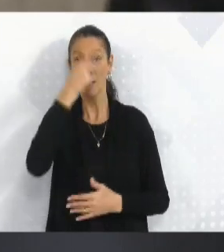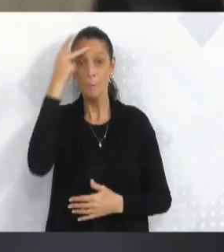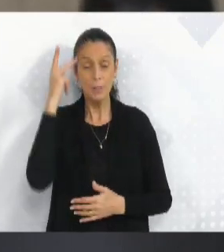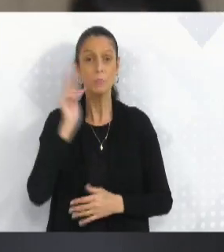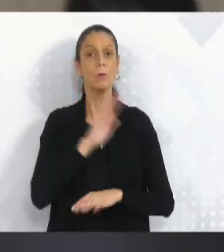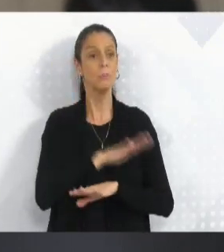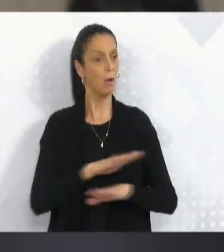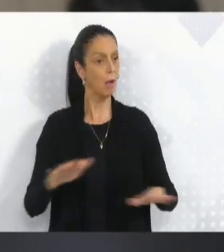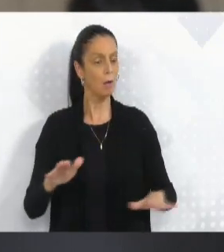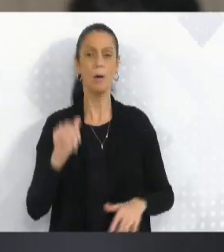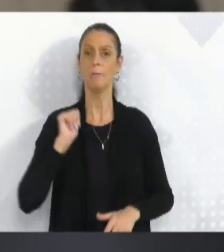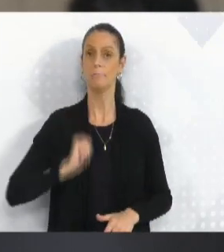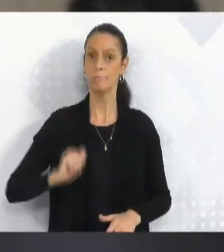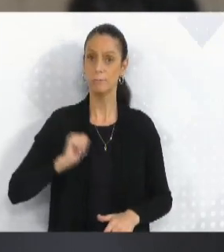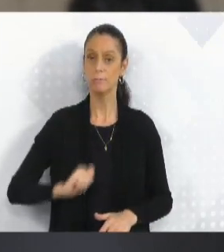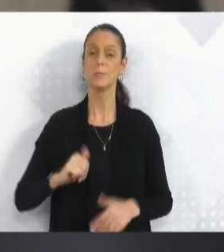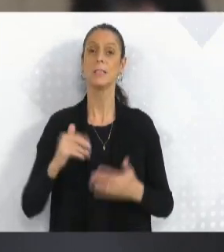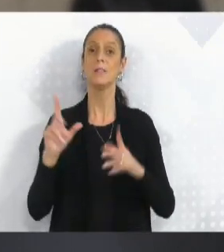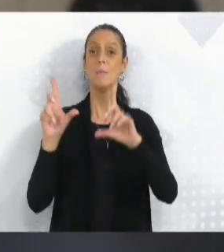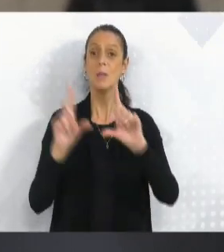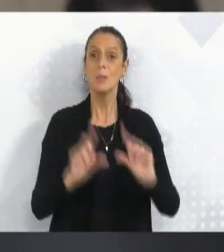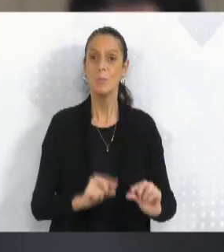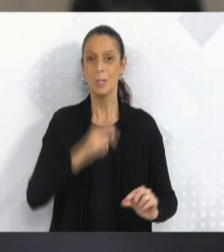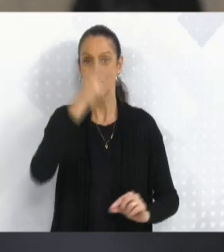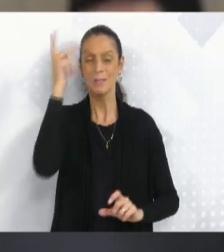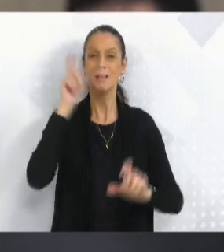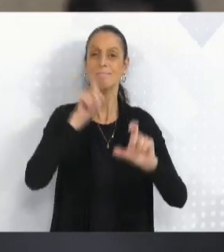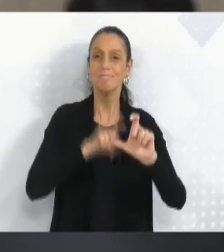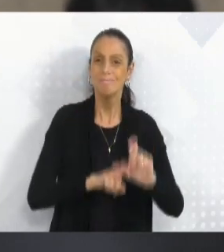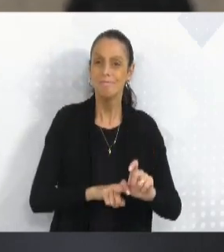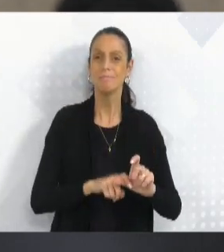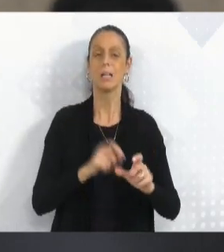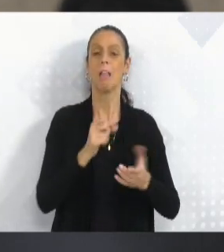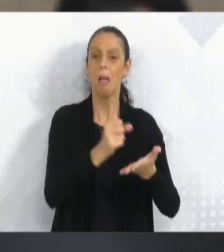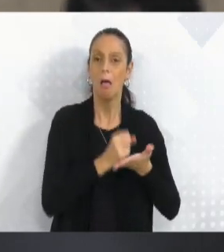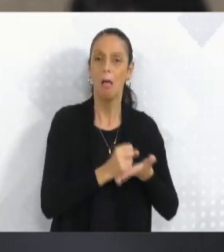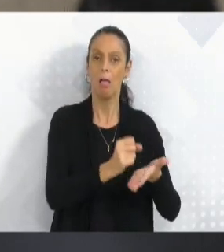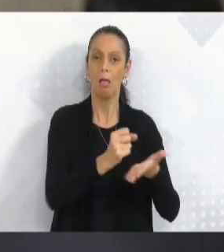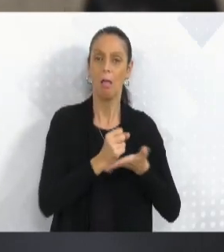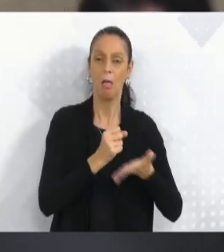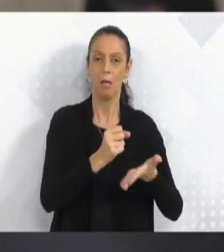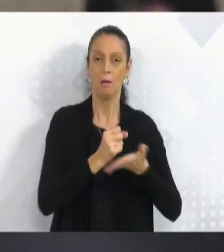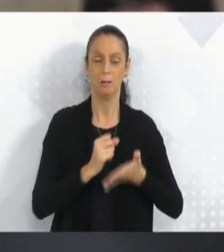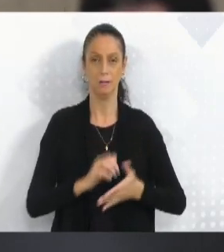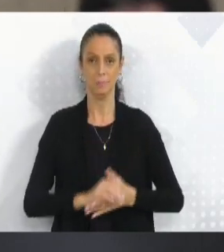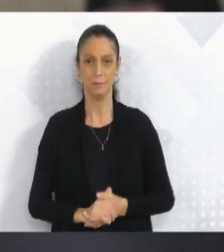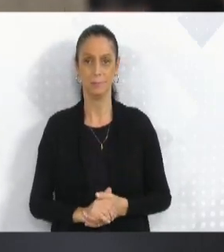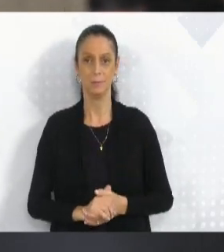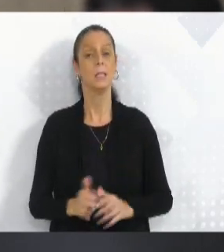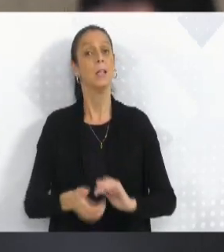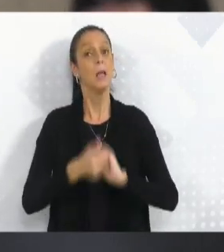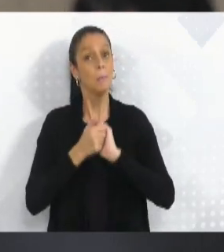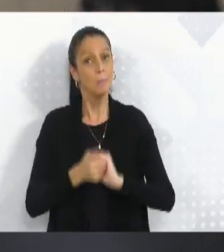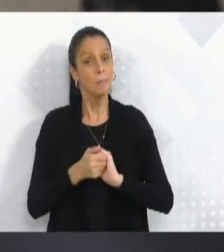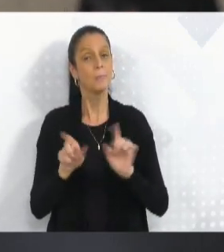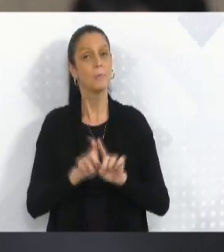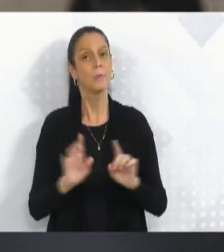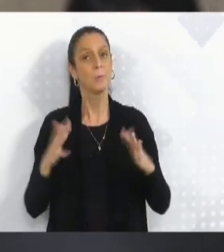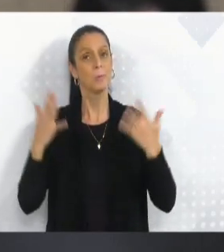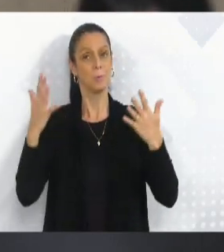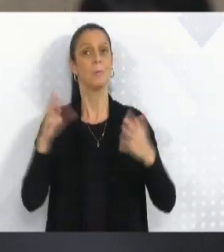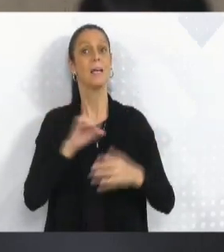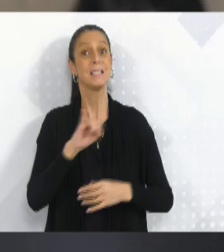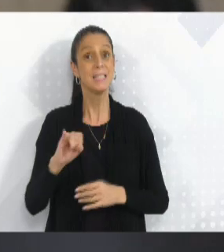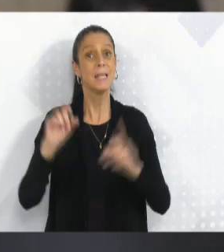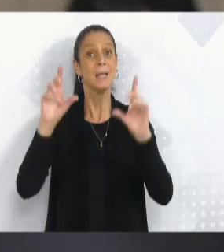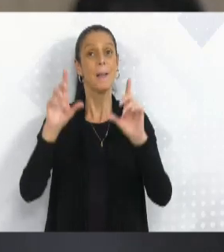diminui o número de pessoas pelo assistencialismo e parabenizar e comemorar quanto